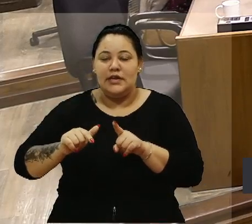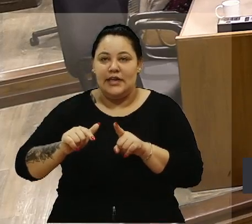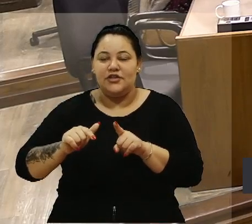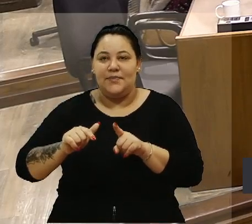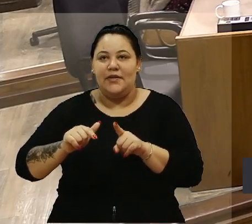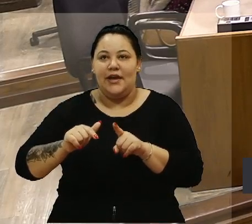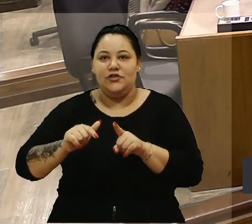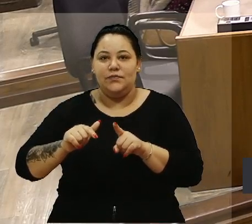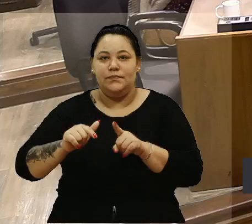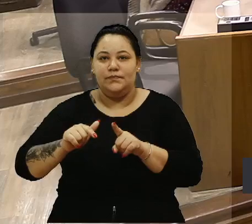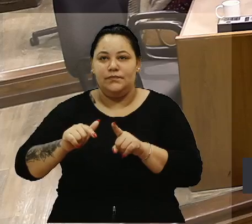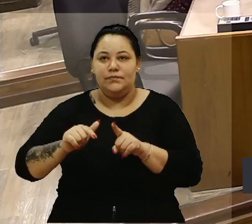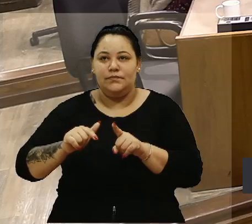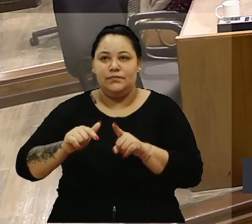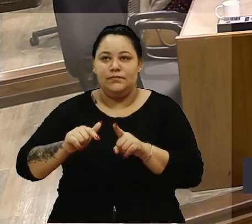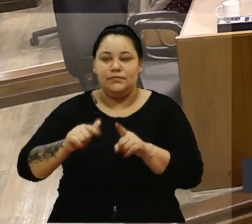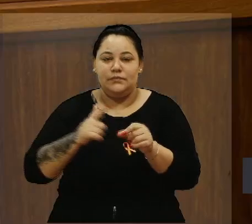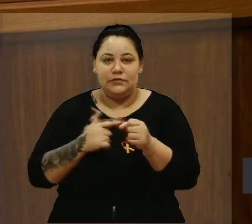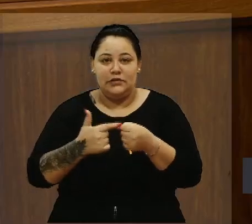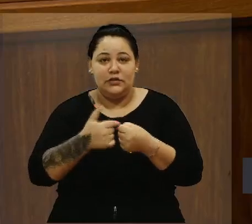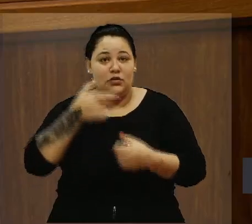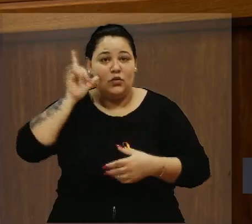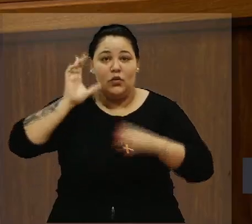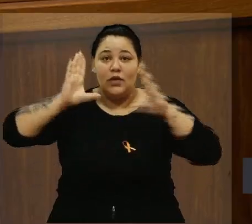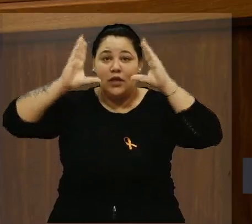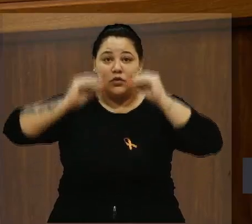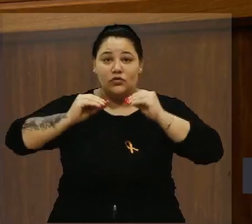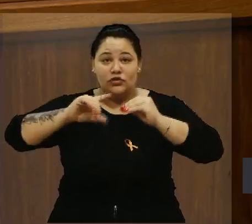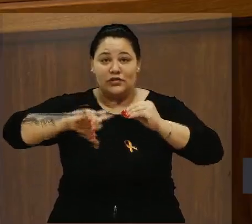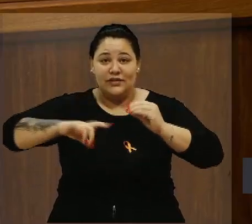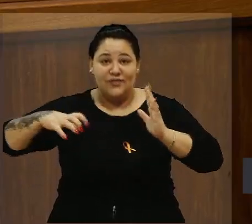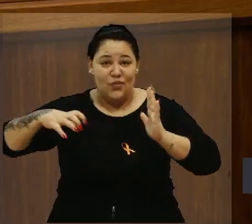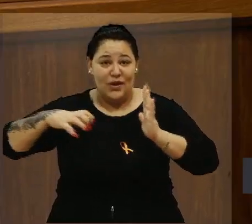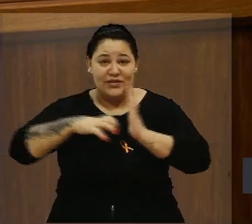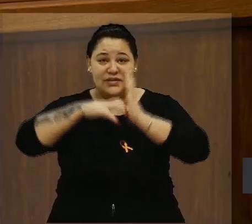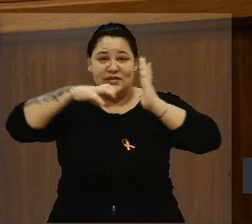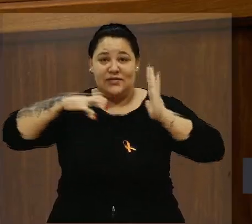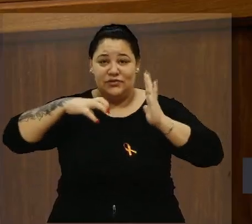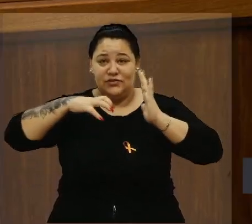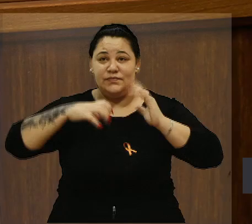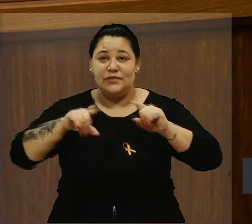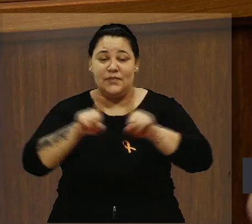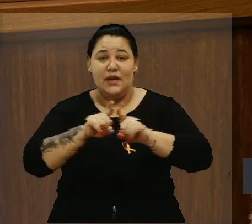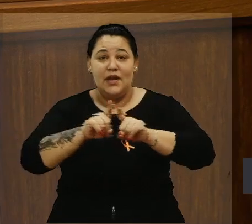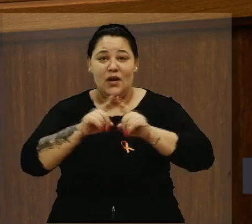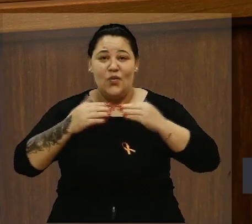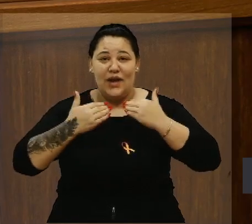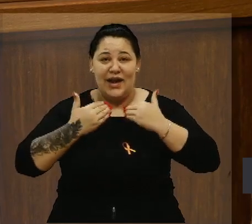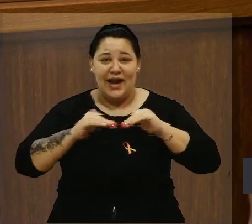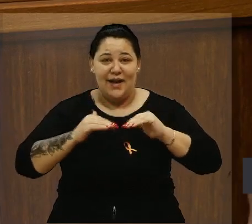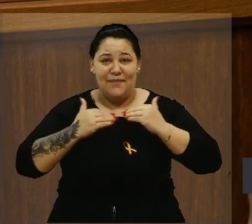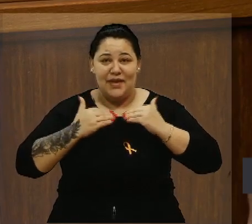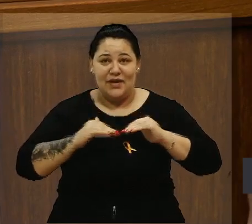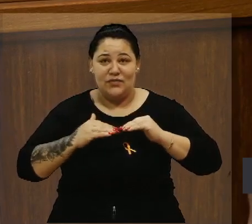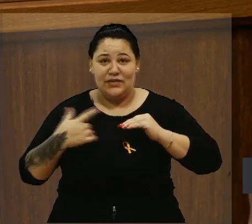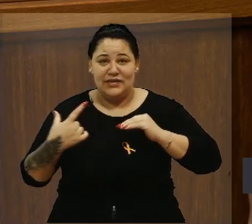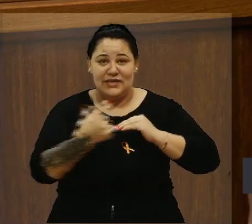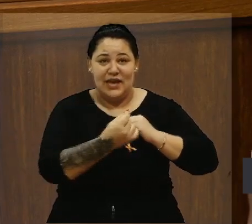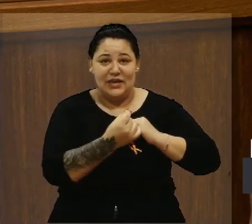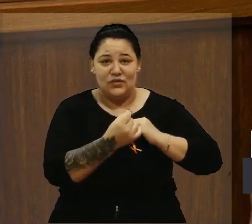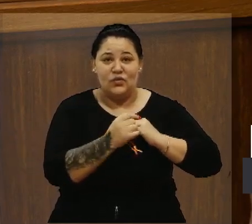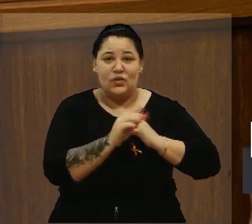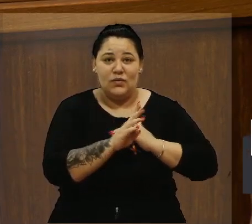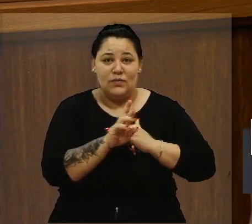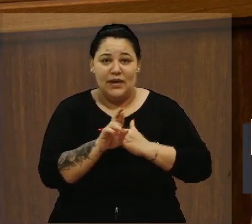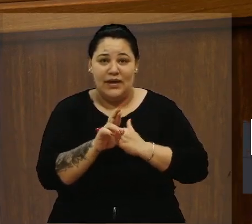os redutores de velocidade. Ontem à noite nós tivemos um acidente em que um caminhão estava saindo da BR, acabou por